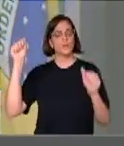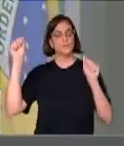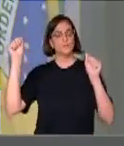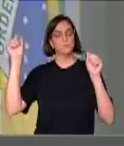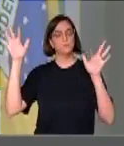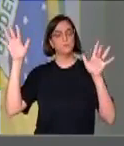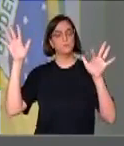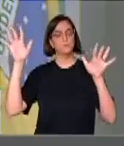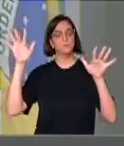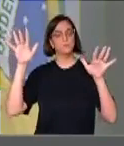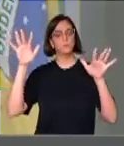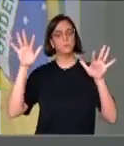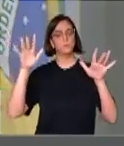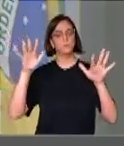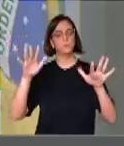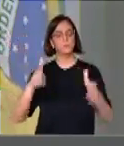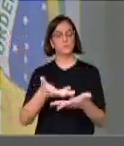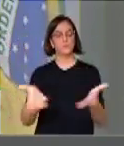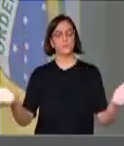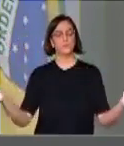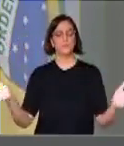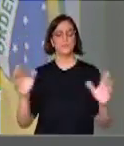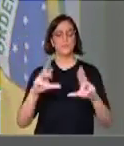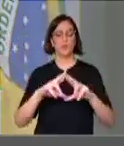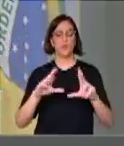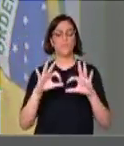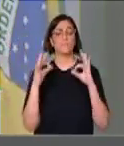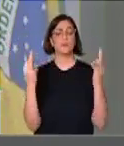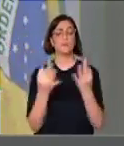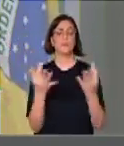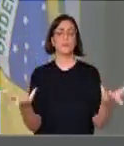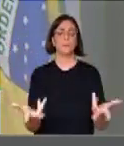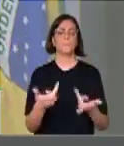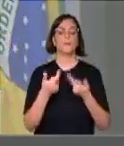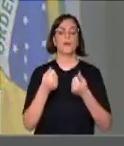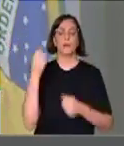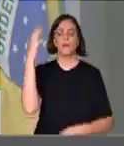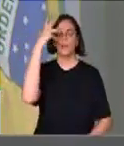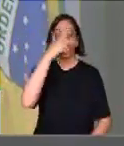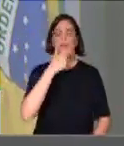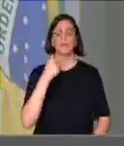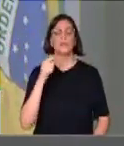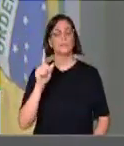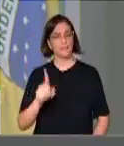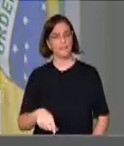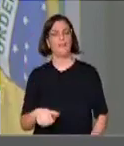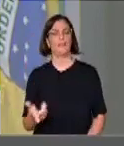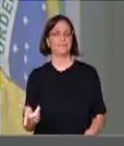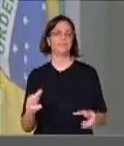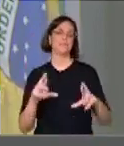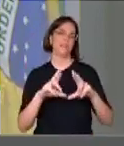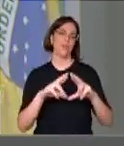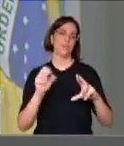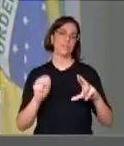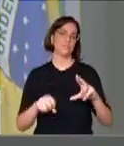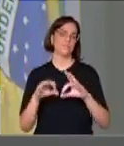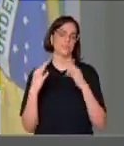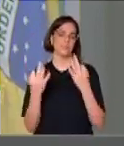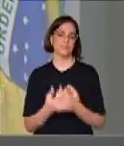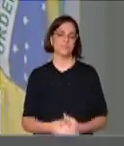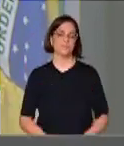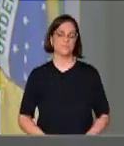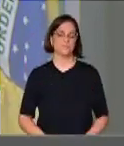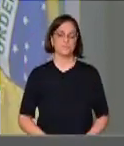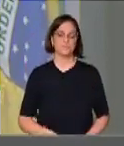copiosas chuvas de bênção a essa família linda, maravilhosa, que é a família Record.